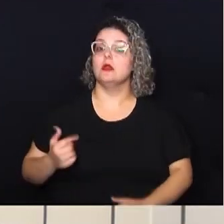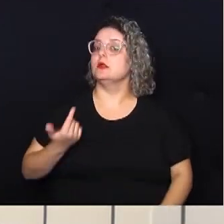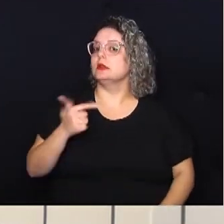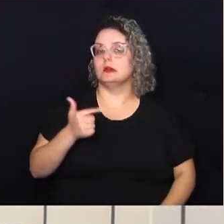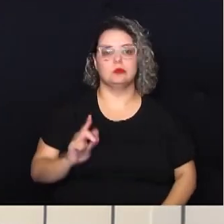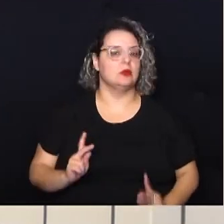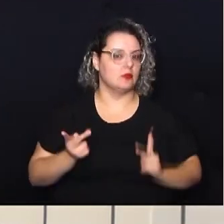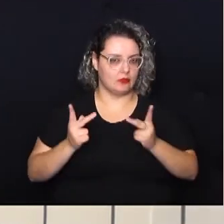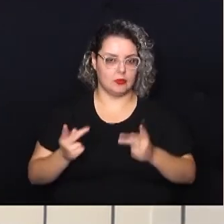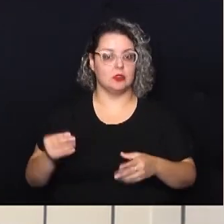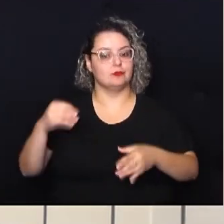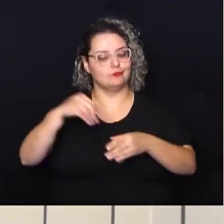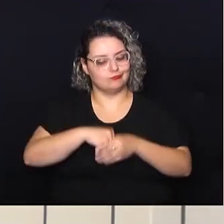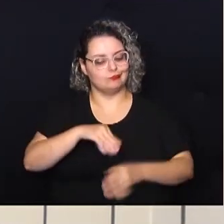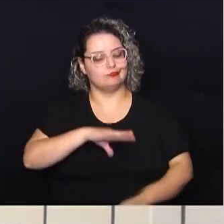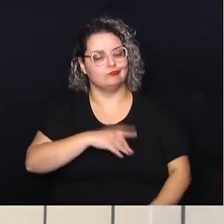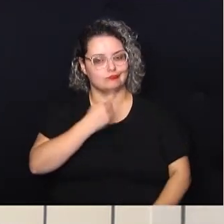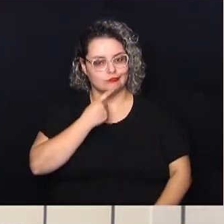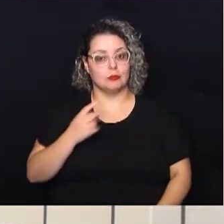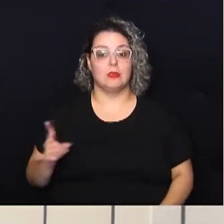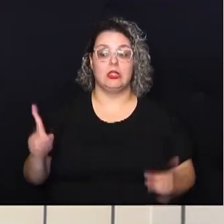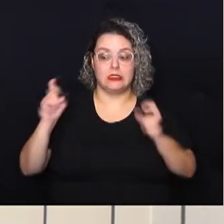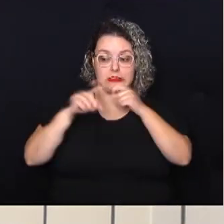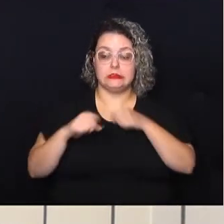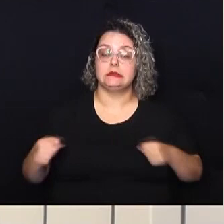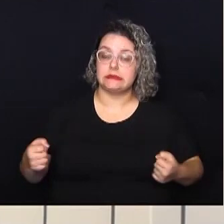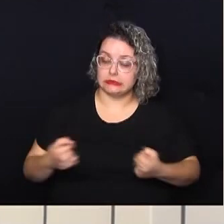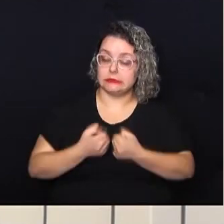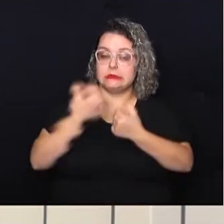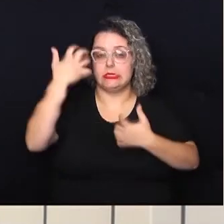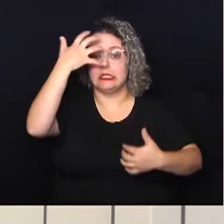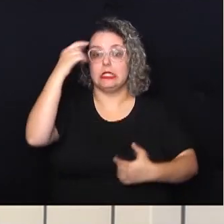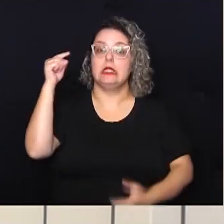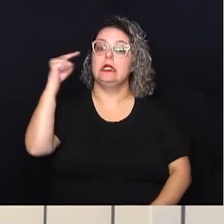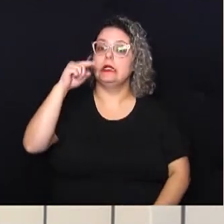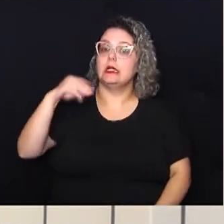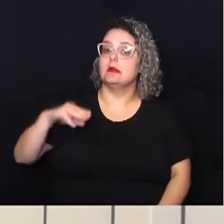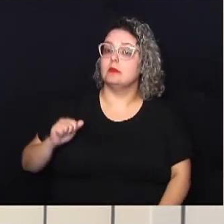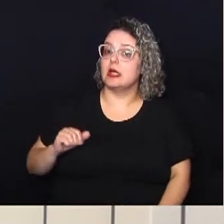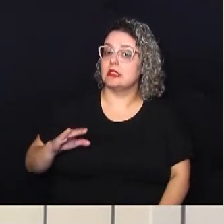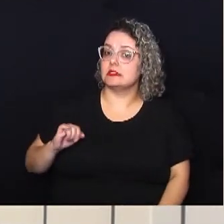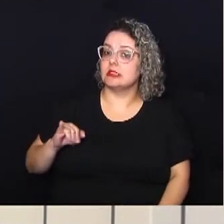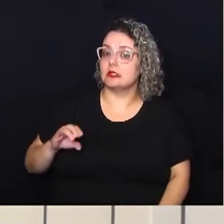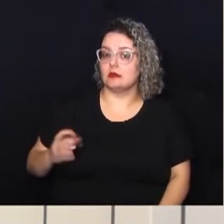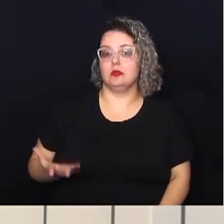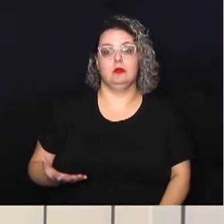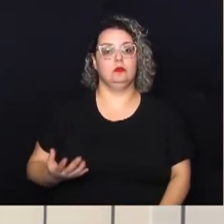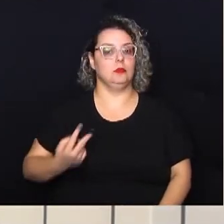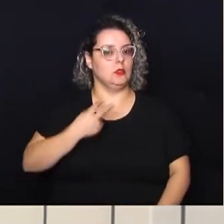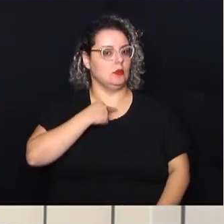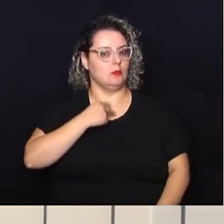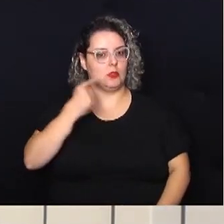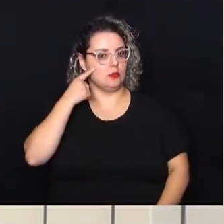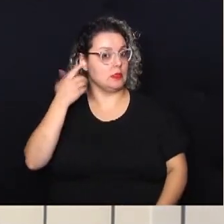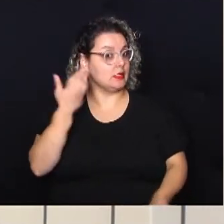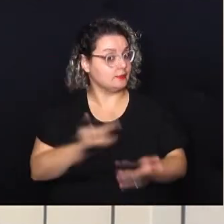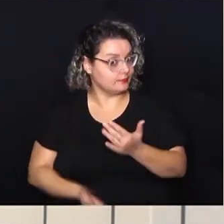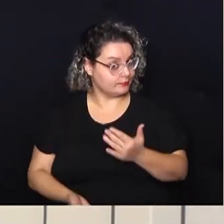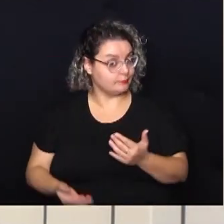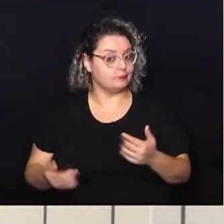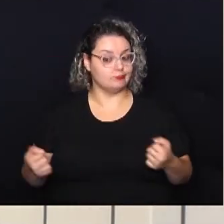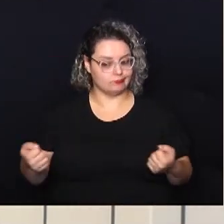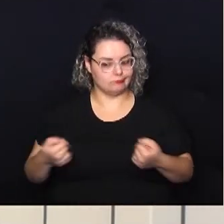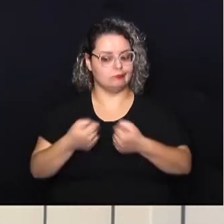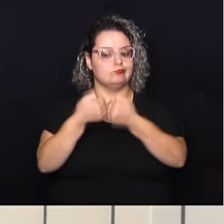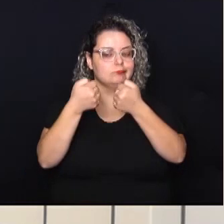jogando em casa. Então, um duelo complicado da Macaca lá em Maceió. Não pode nem pensar em perder, porque é um adversário direto